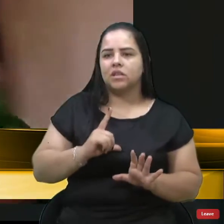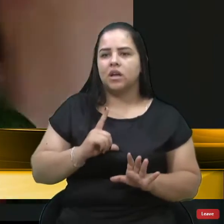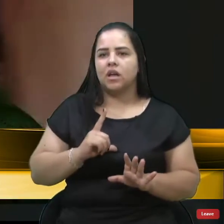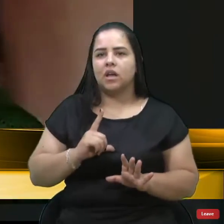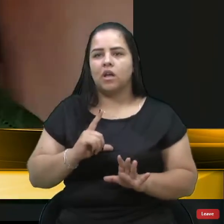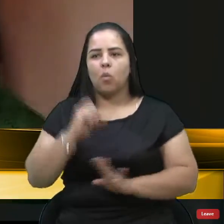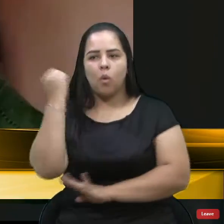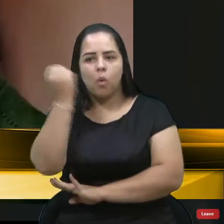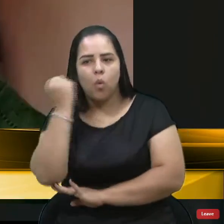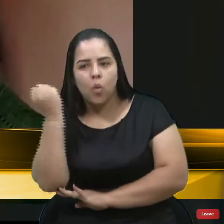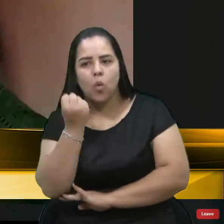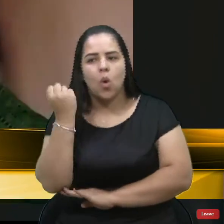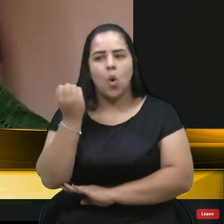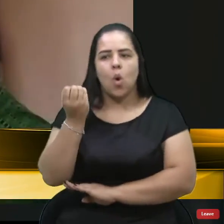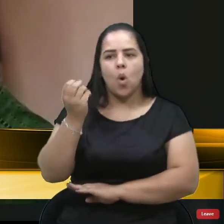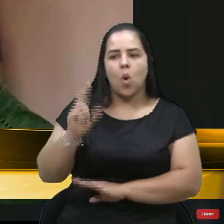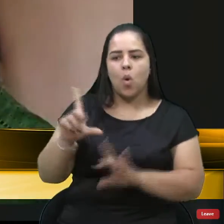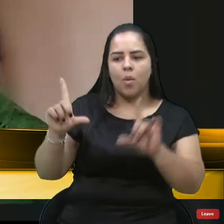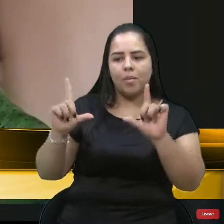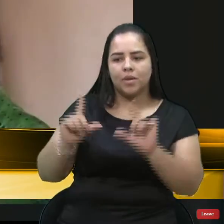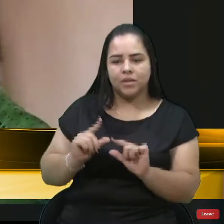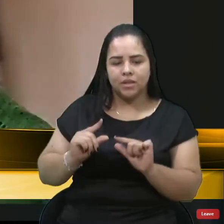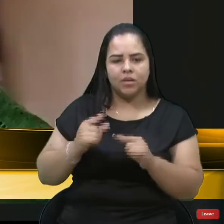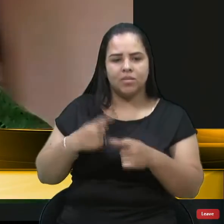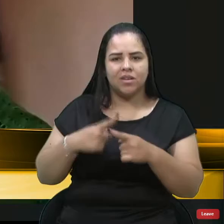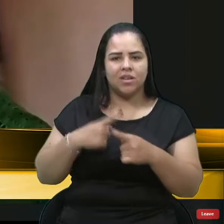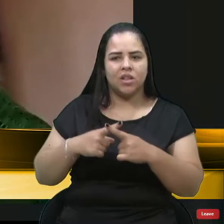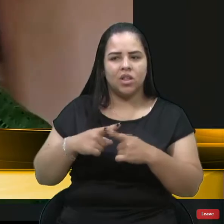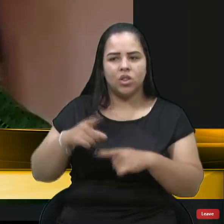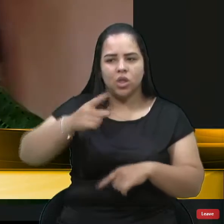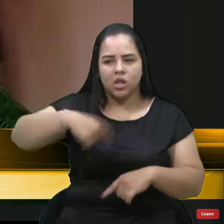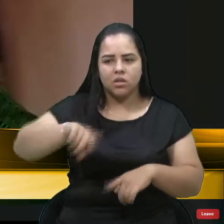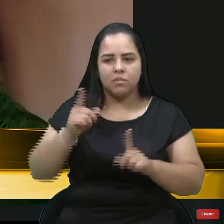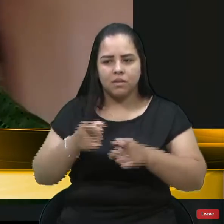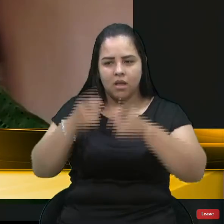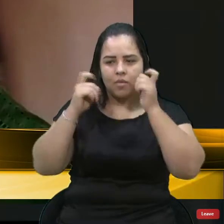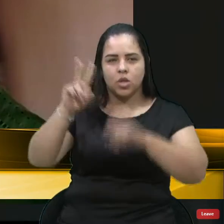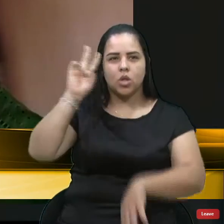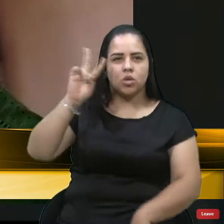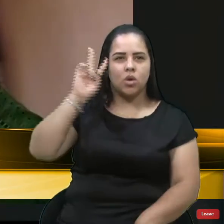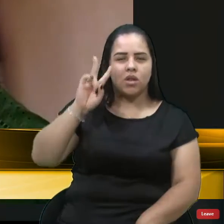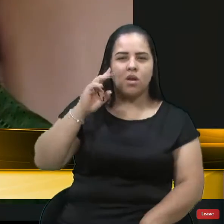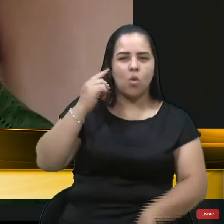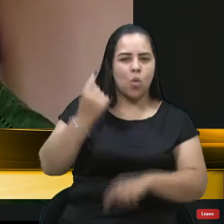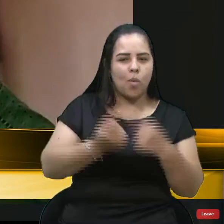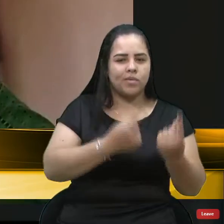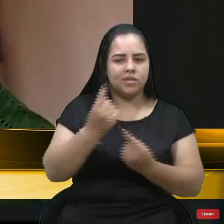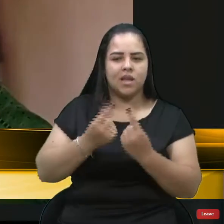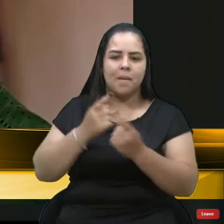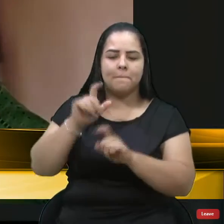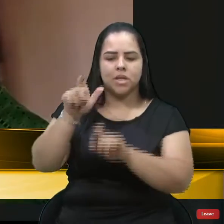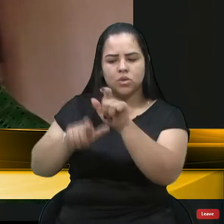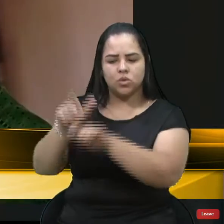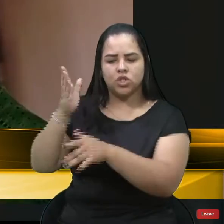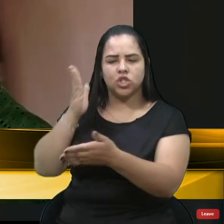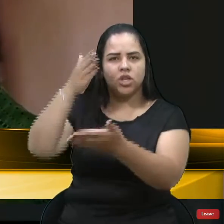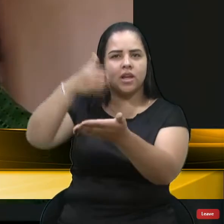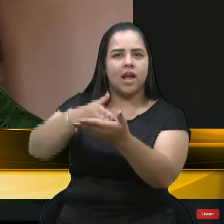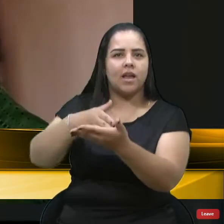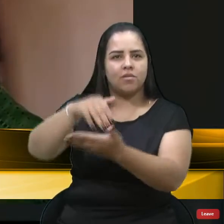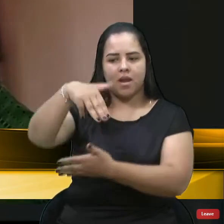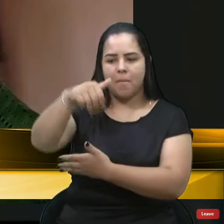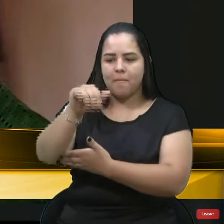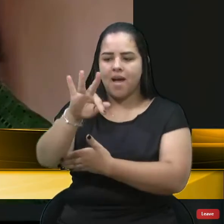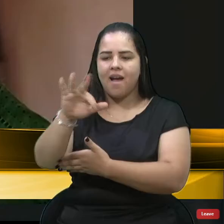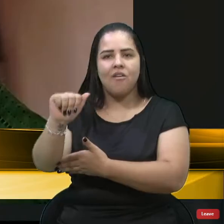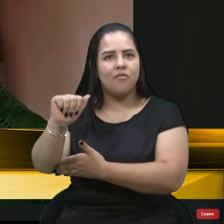grave, e quando a gente ouve as histórias, né, de algumas pessoas que chegaram na MAFA, são histórias de muito sofrimento,